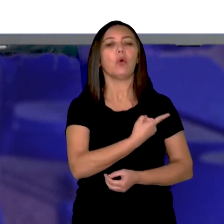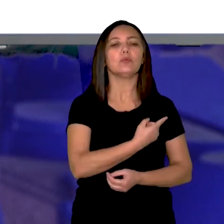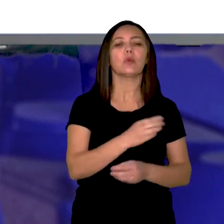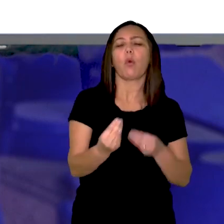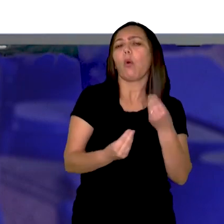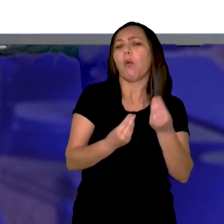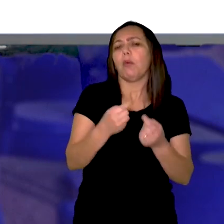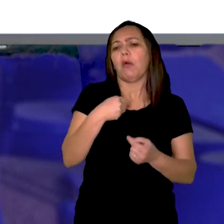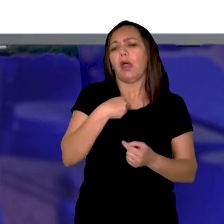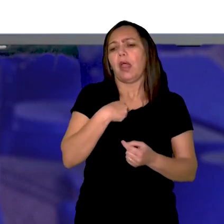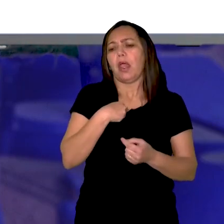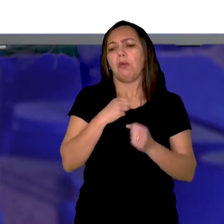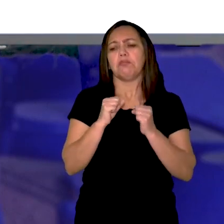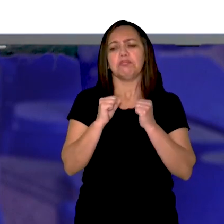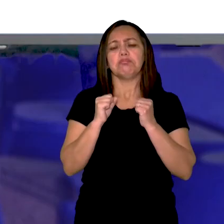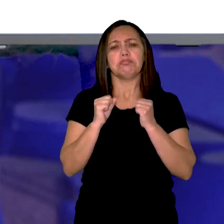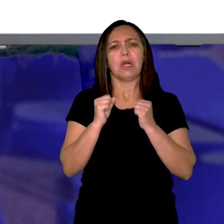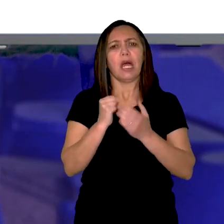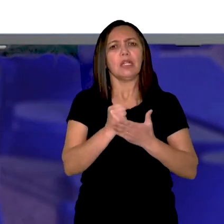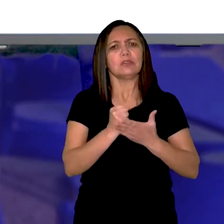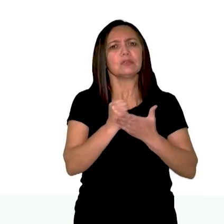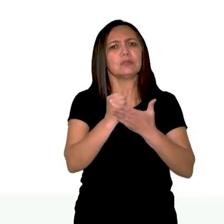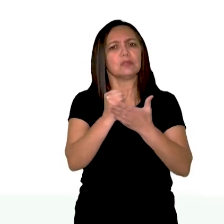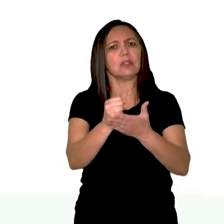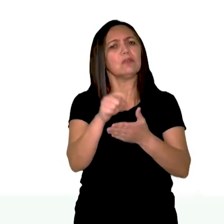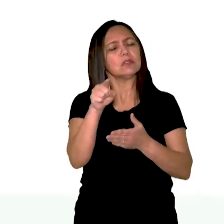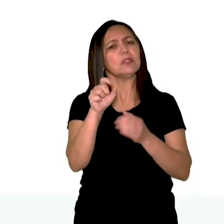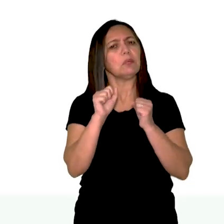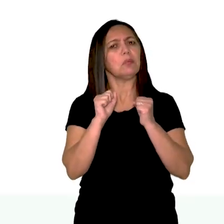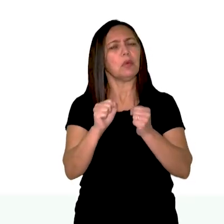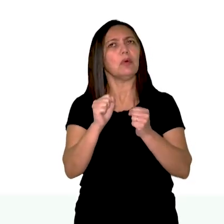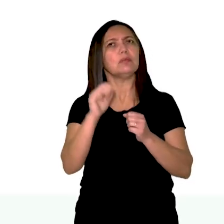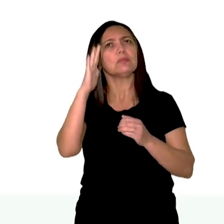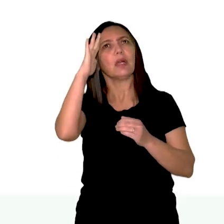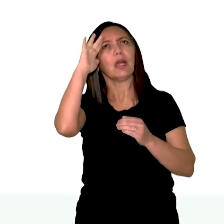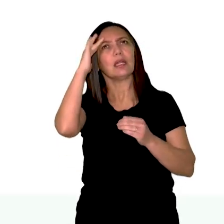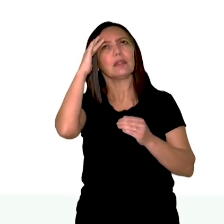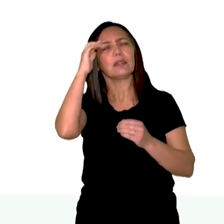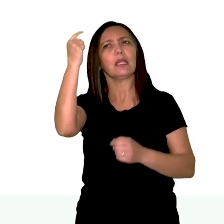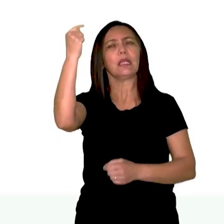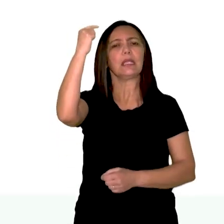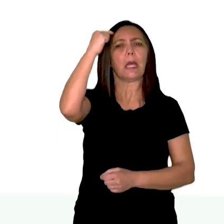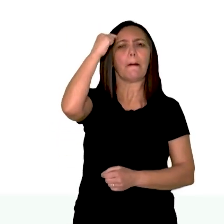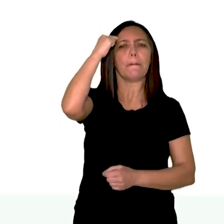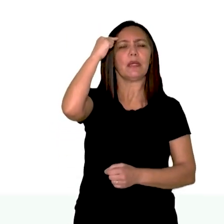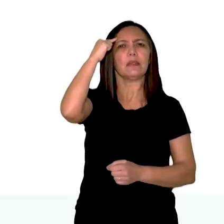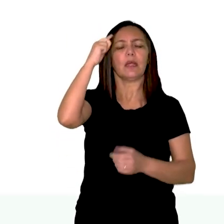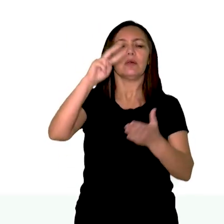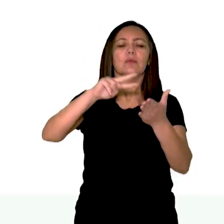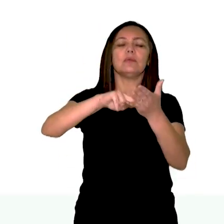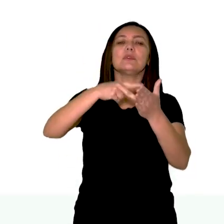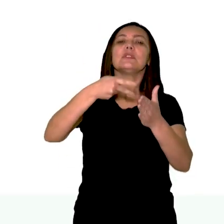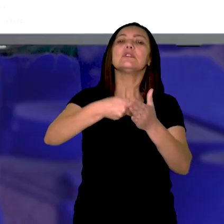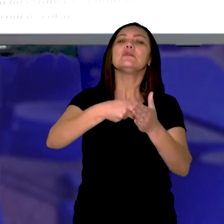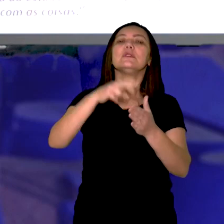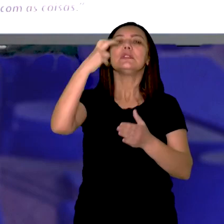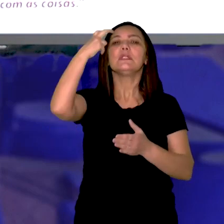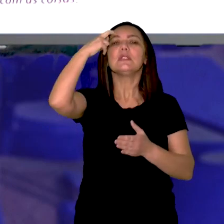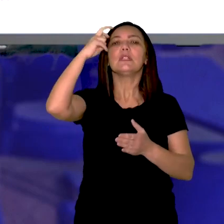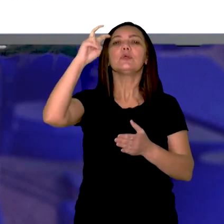eu posso ajudar você, aí do outro lado, a pensar o conceito de